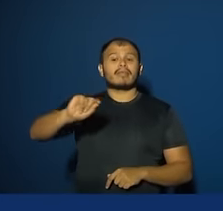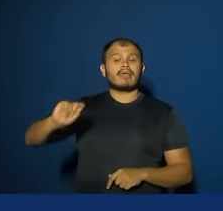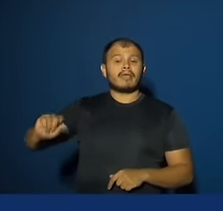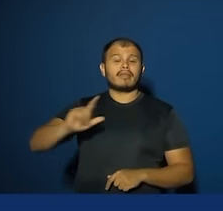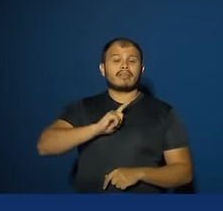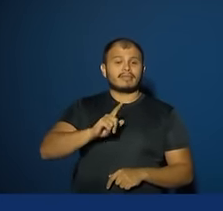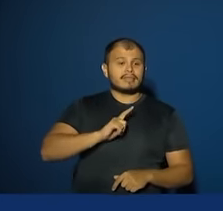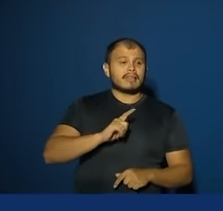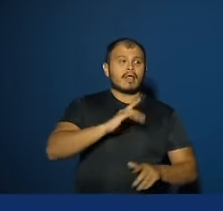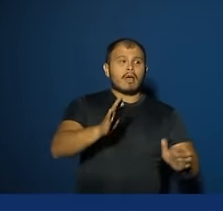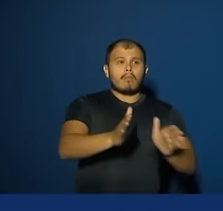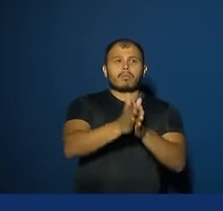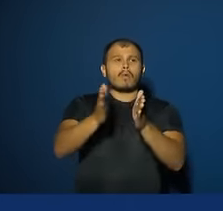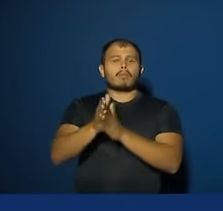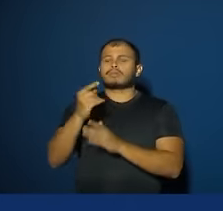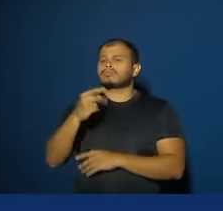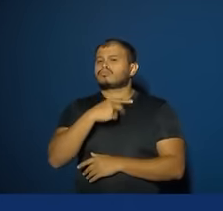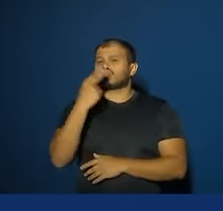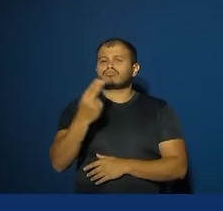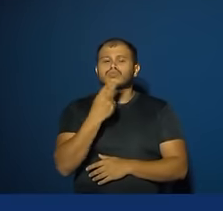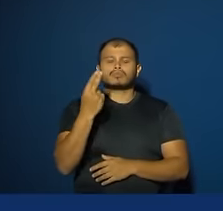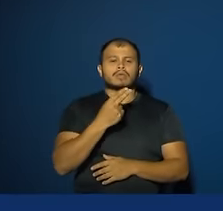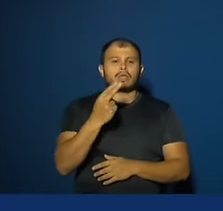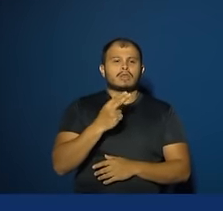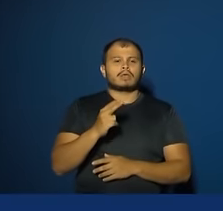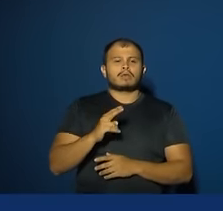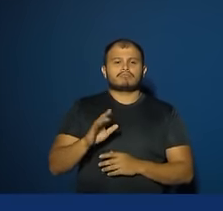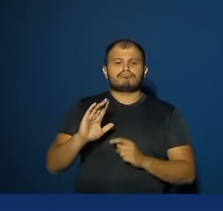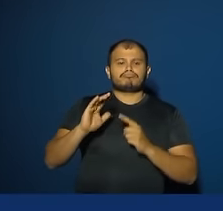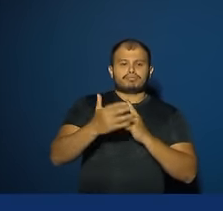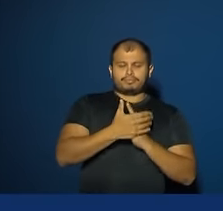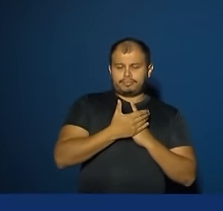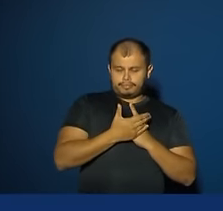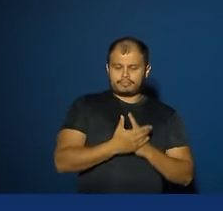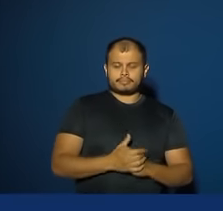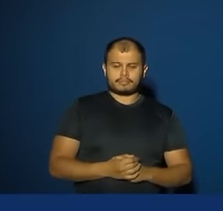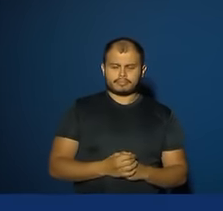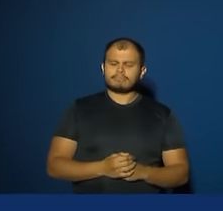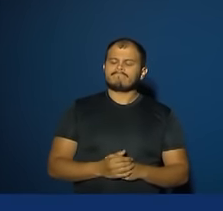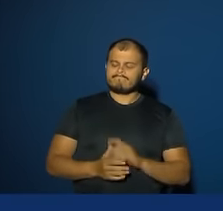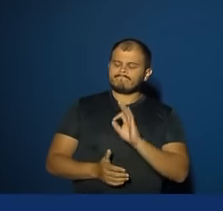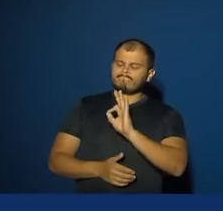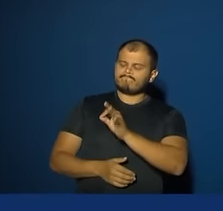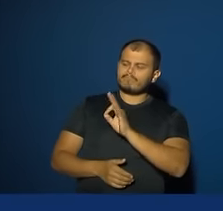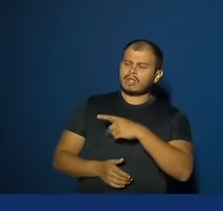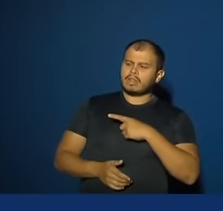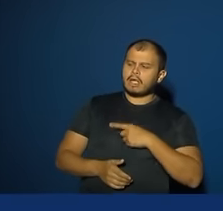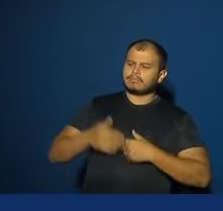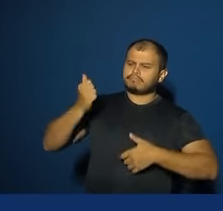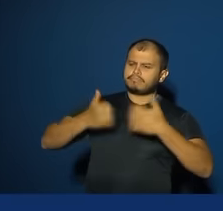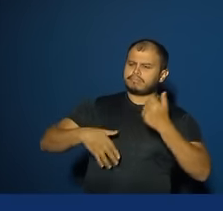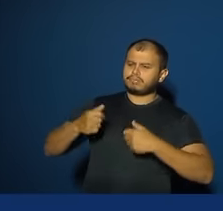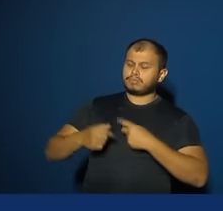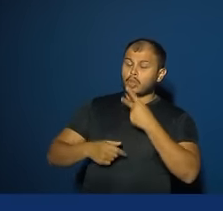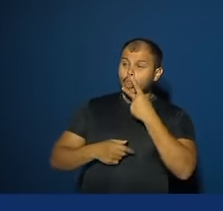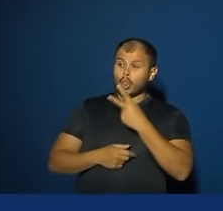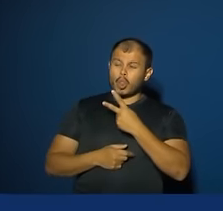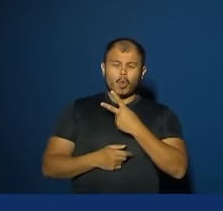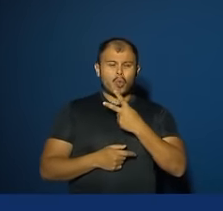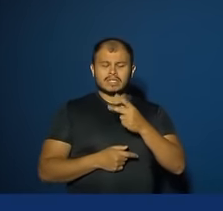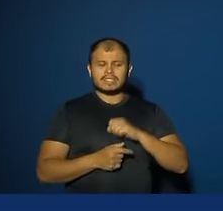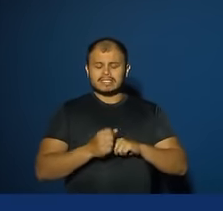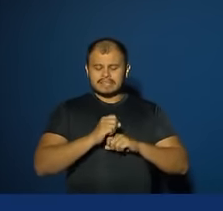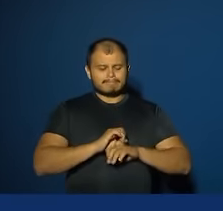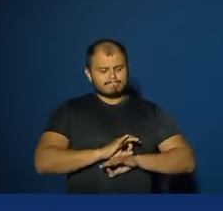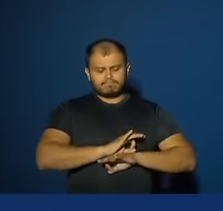tem menos condições de se proteger você tá usando duas categorias clássicas para entender a realidade é muito interessante ver isso como você